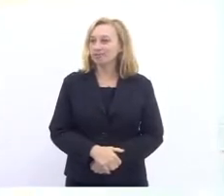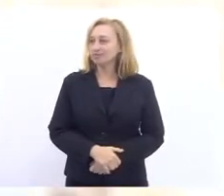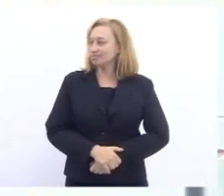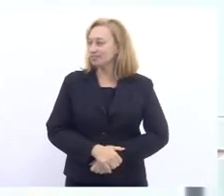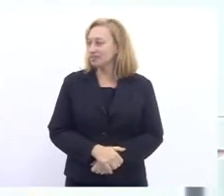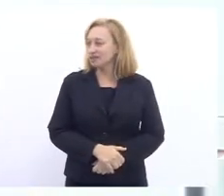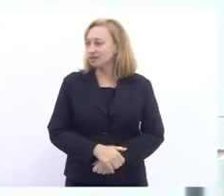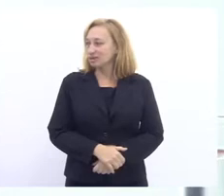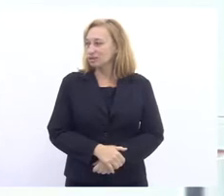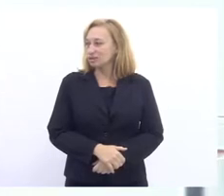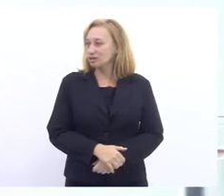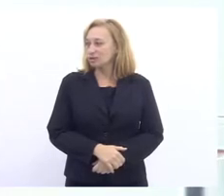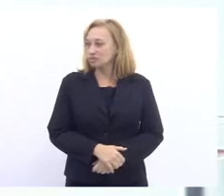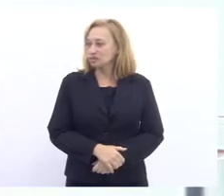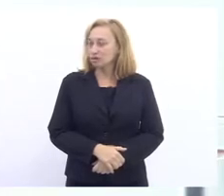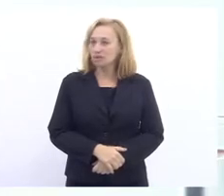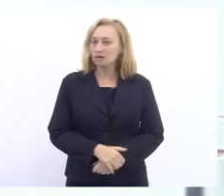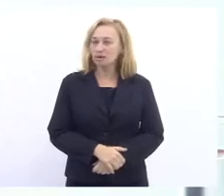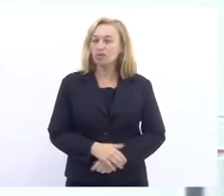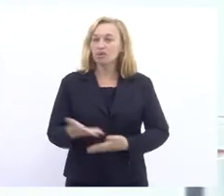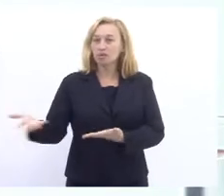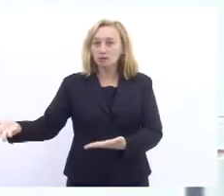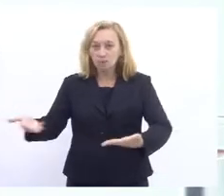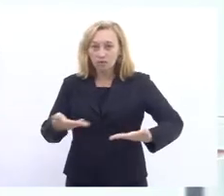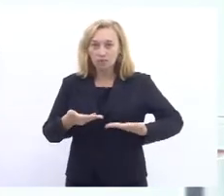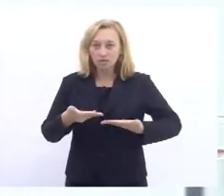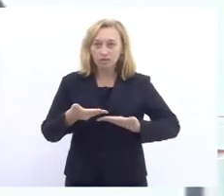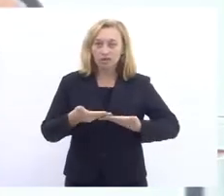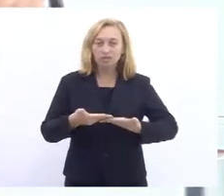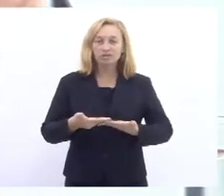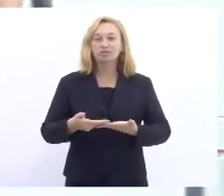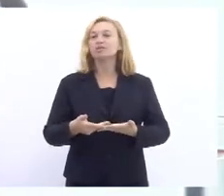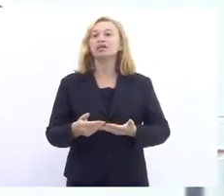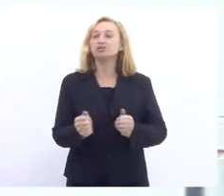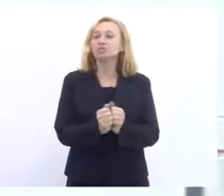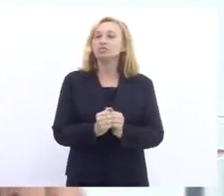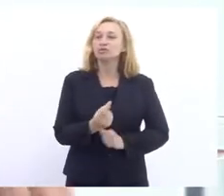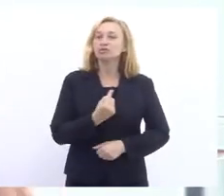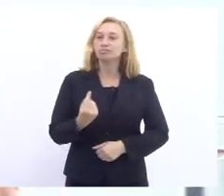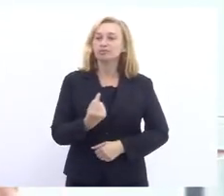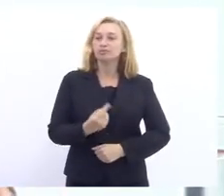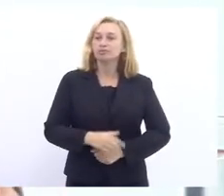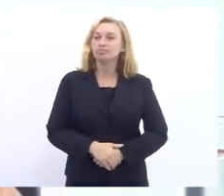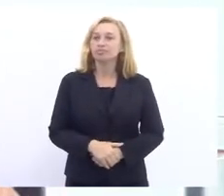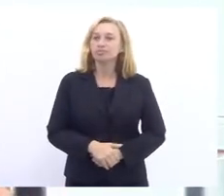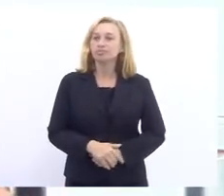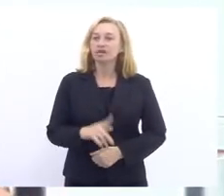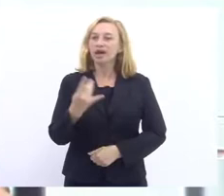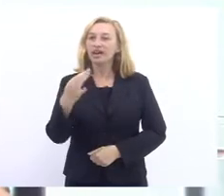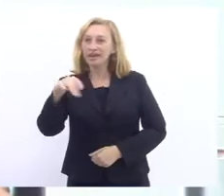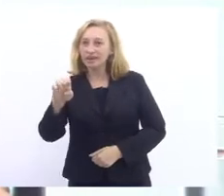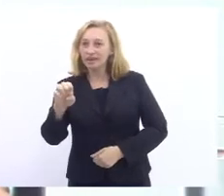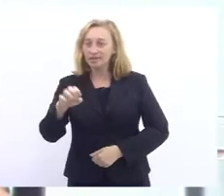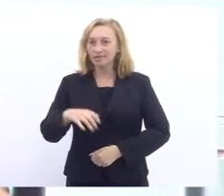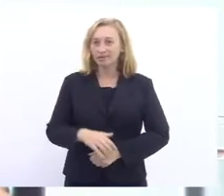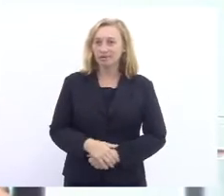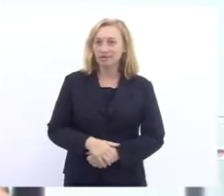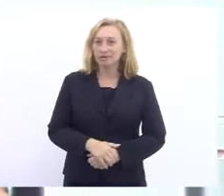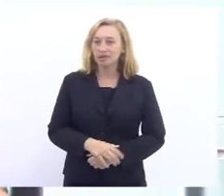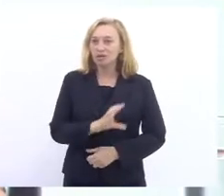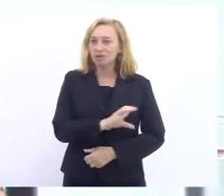trabalhos convidando para que esteja é conosco é Henrique Silveira